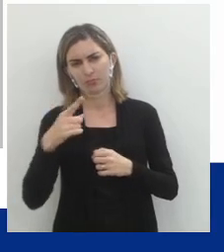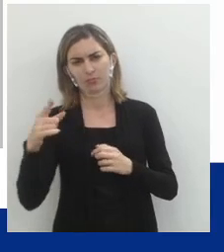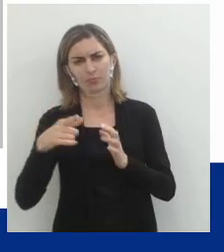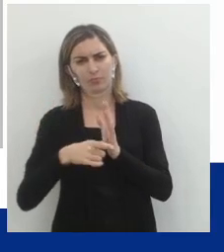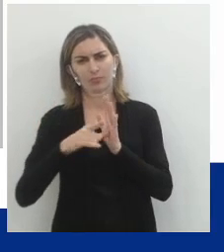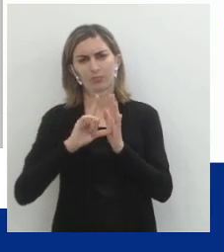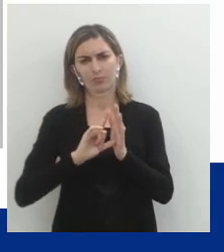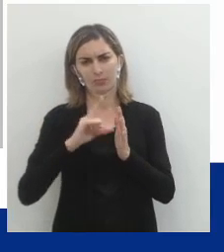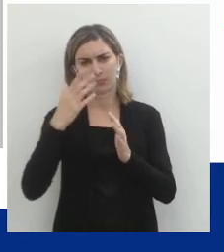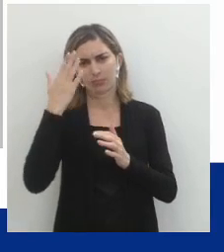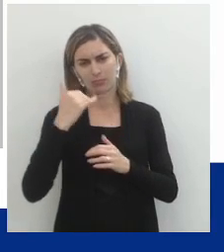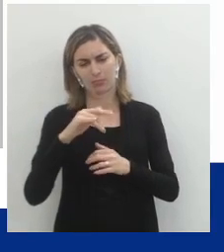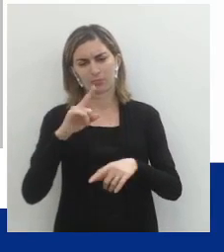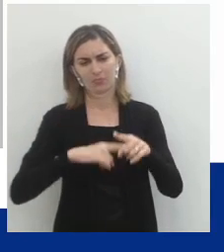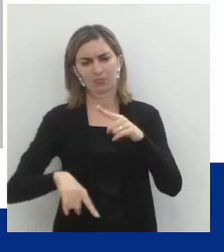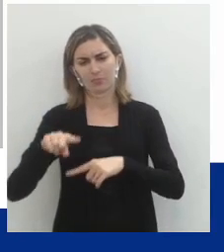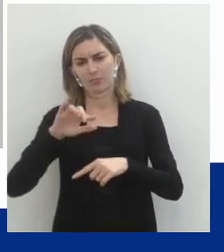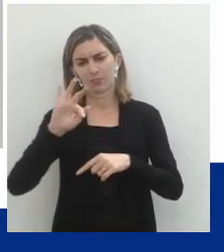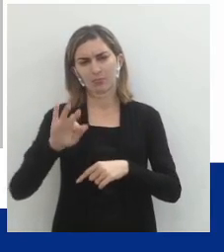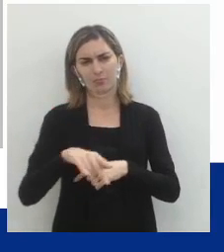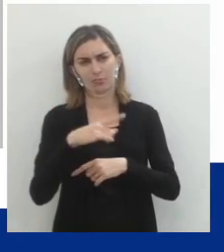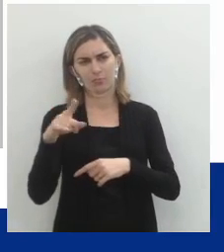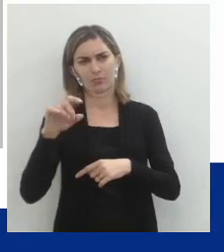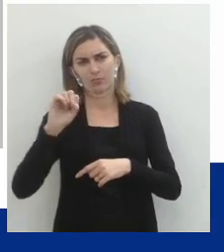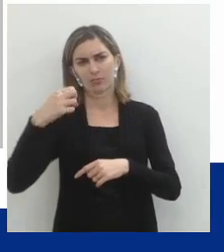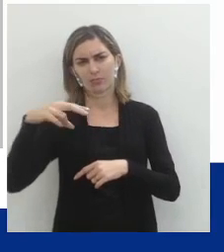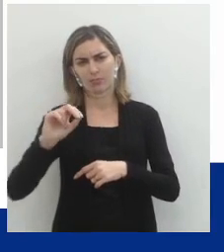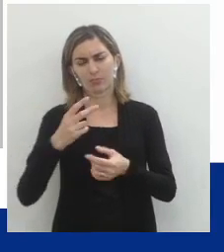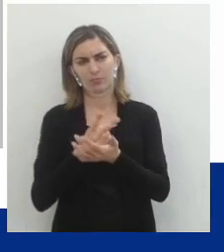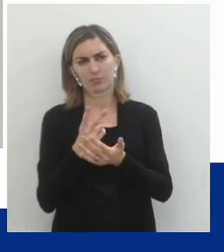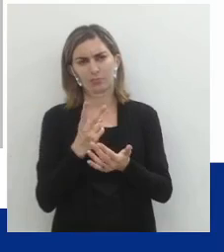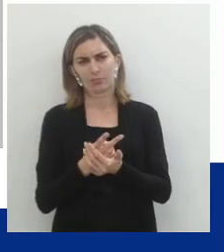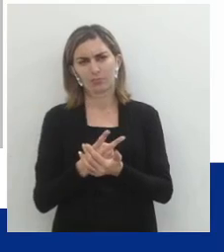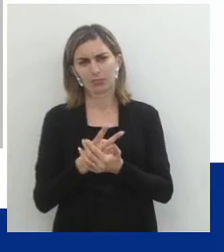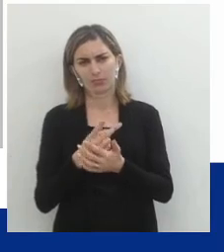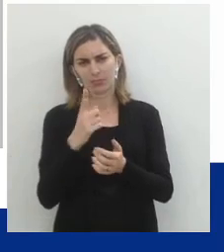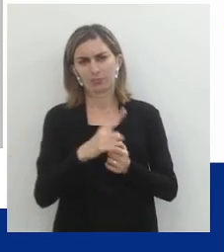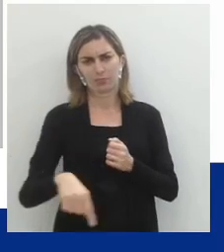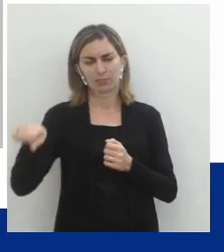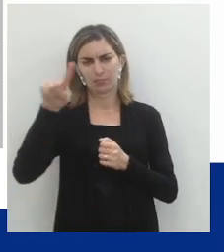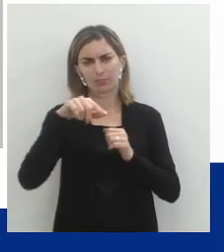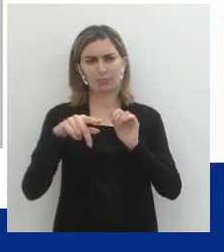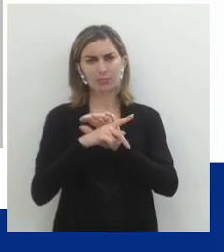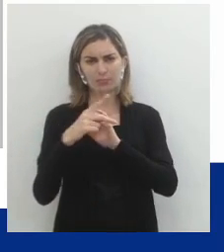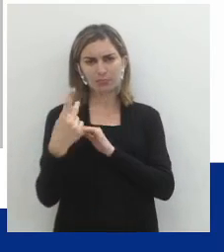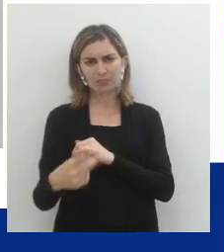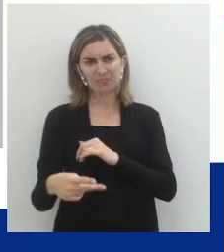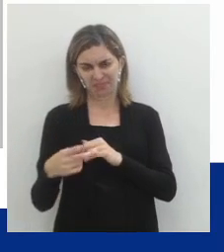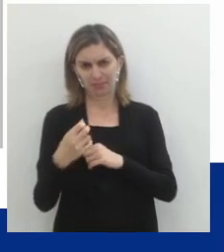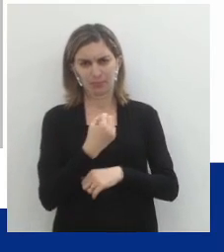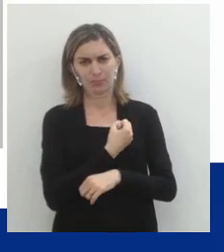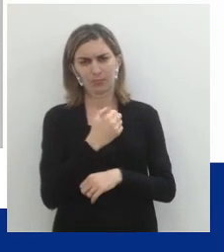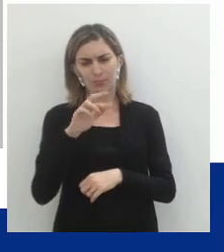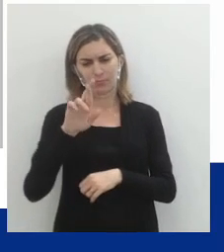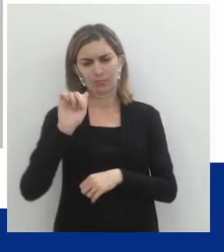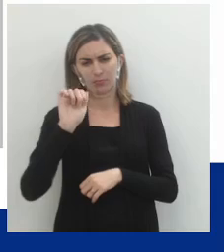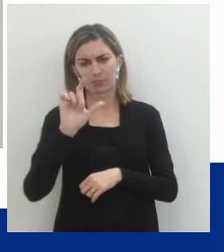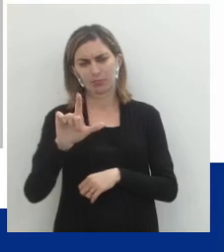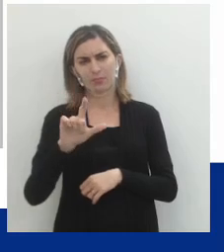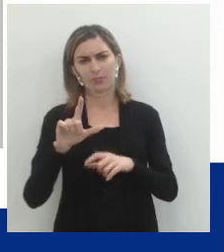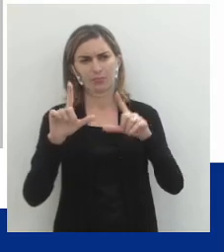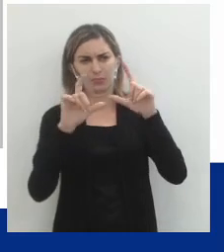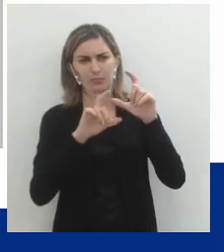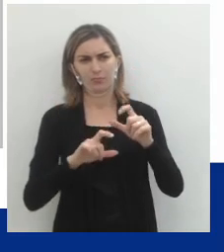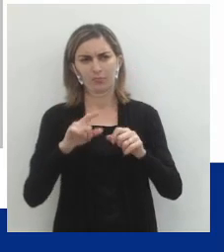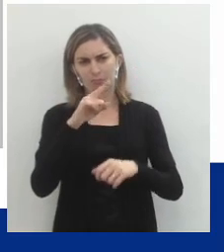anterior. Já sabemos que o domínio da função seno é sempre um arco qualquer pertencente aos números reais. A